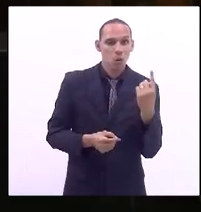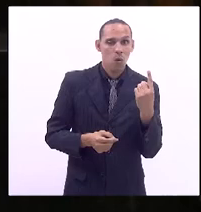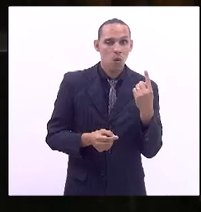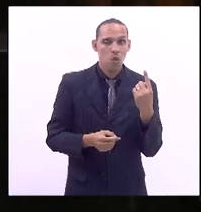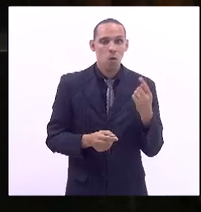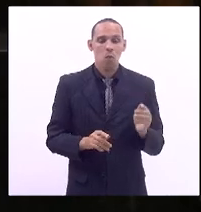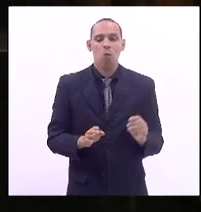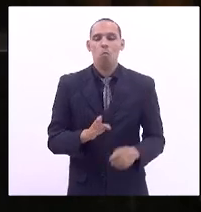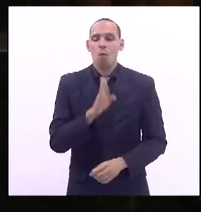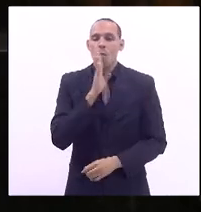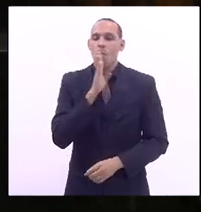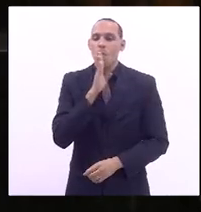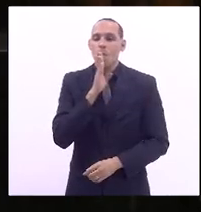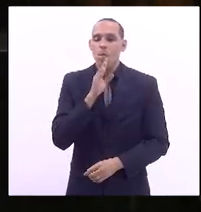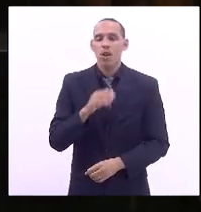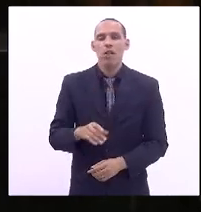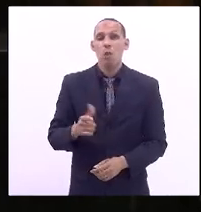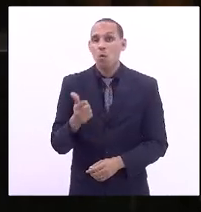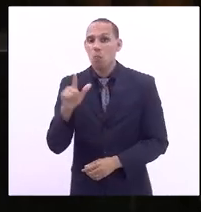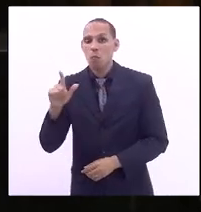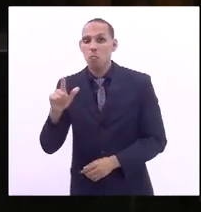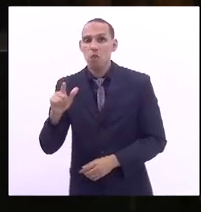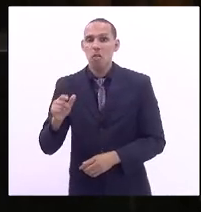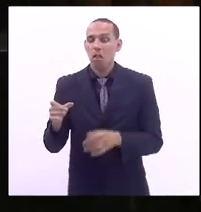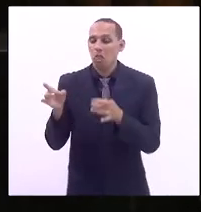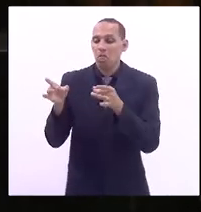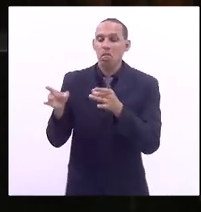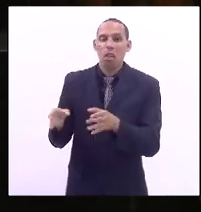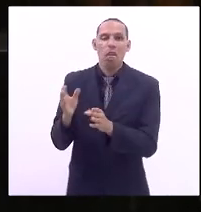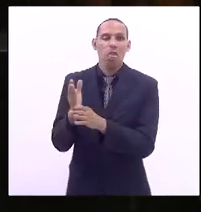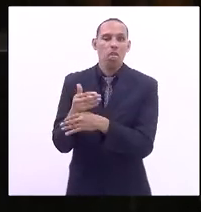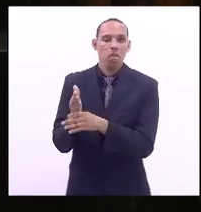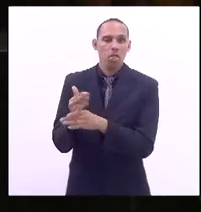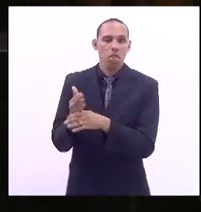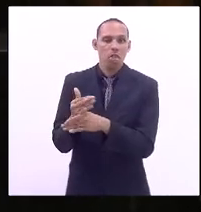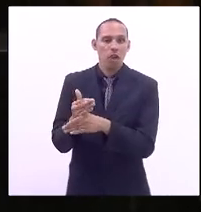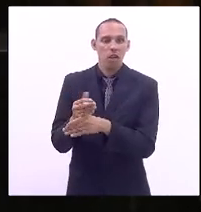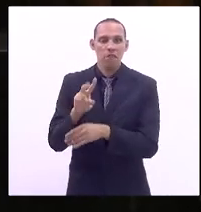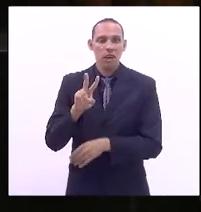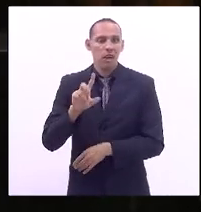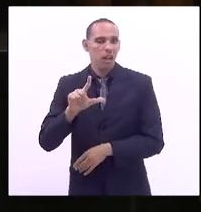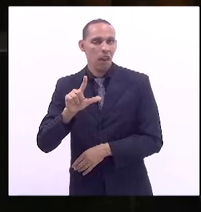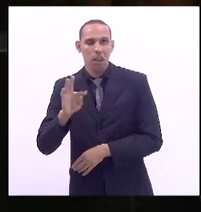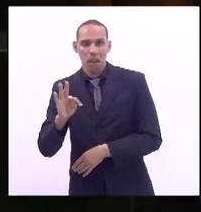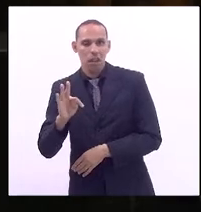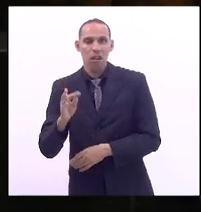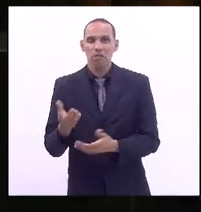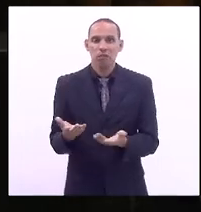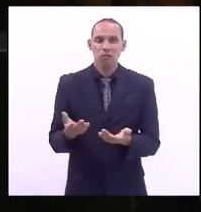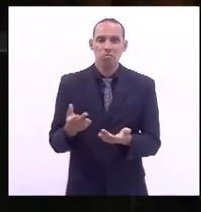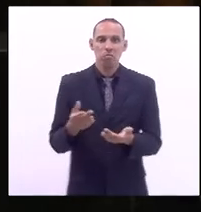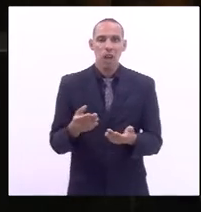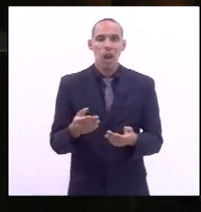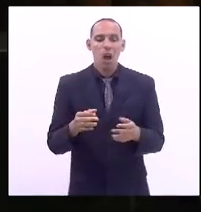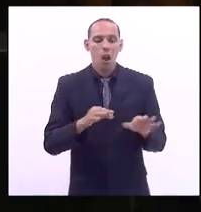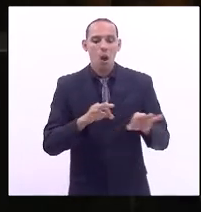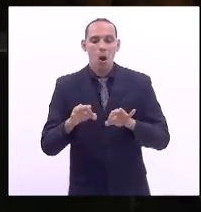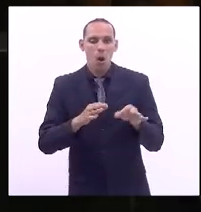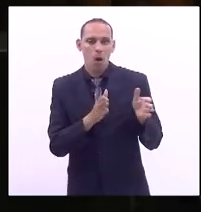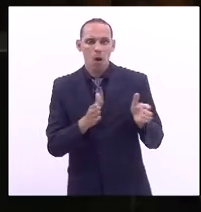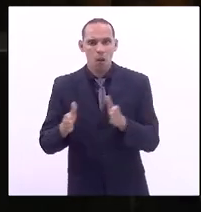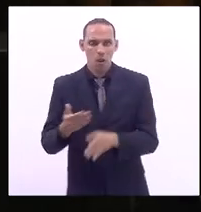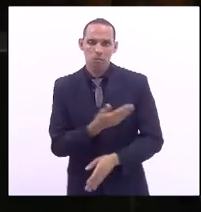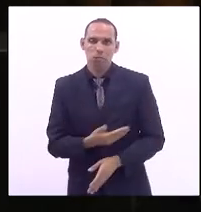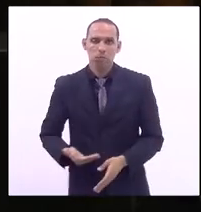com VLT com abandono da ordem pública que o centro do estado do centro da cidade do Rio de Janeiro à falência